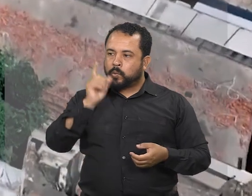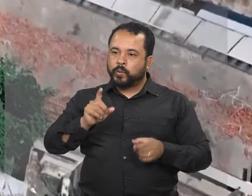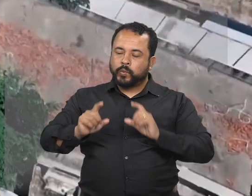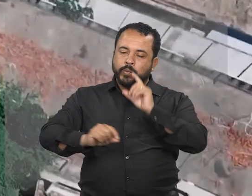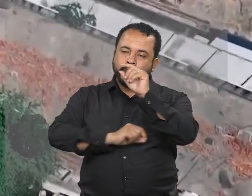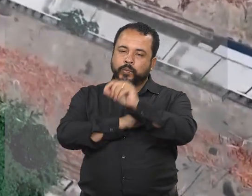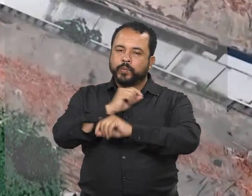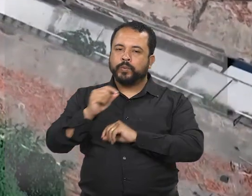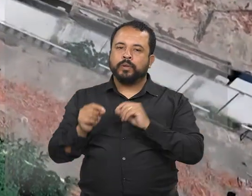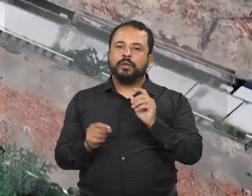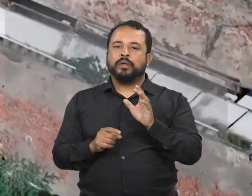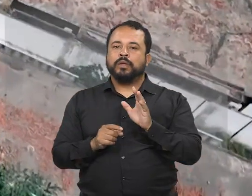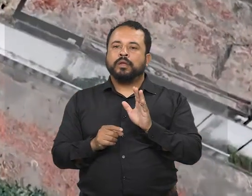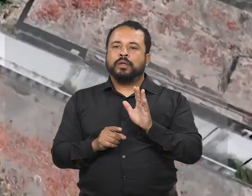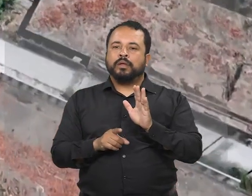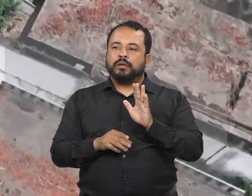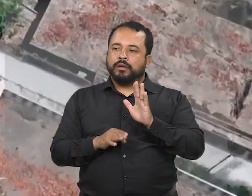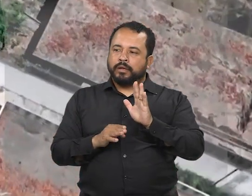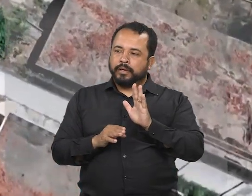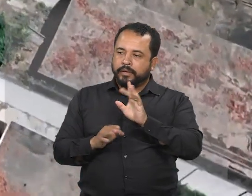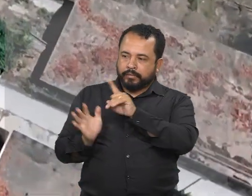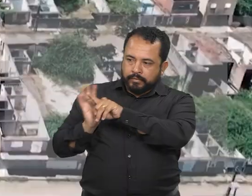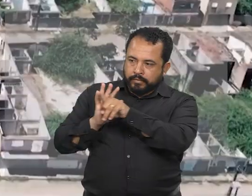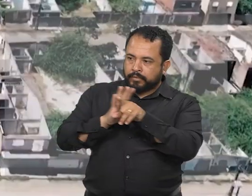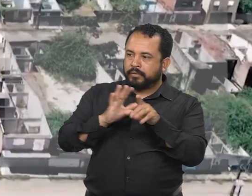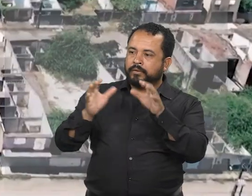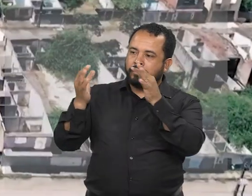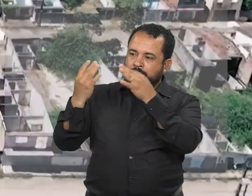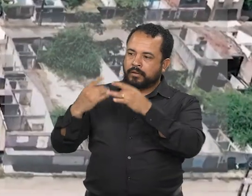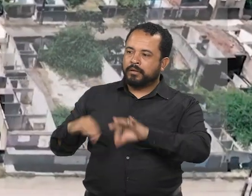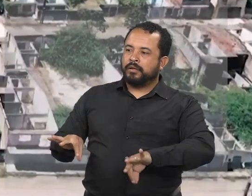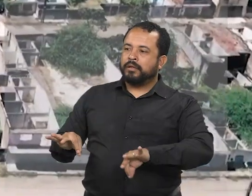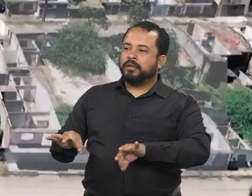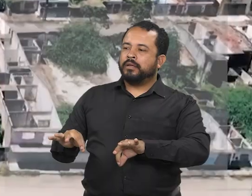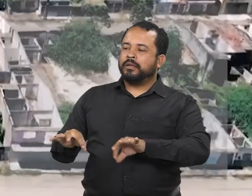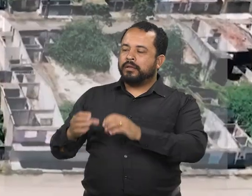reparação de algum nível desse dano causado.